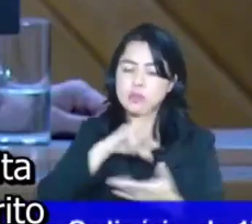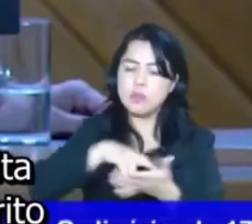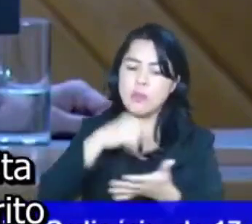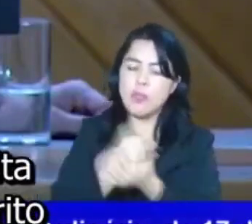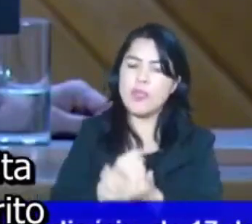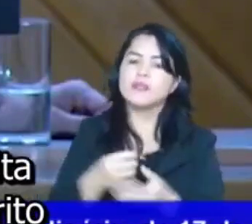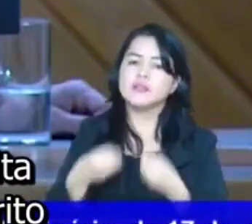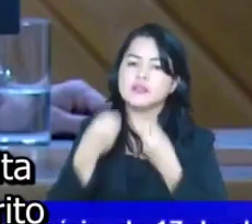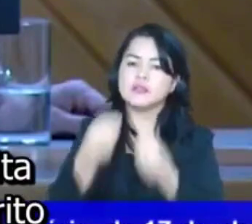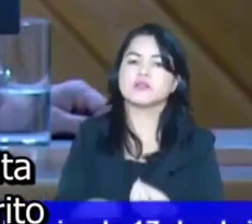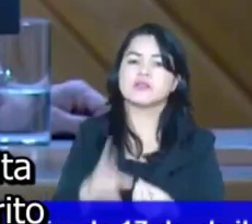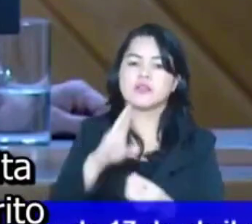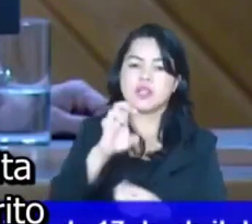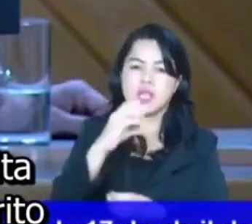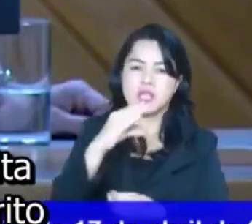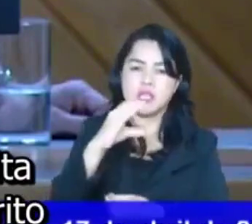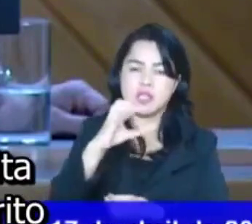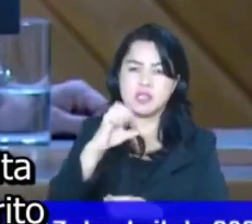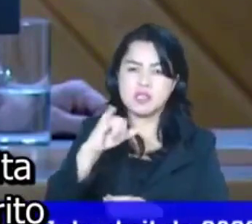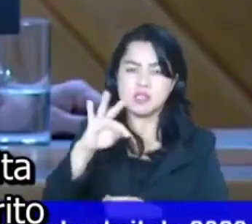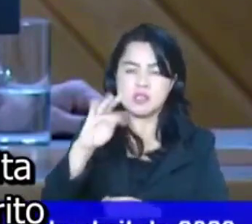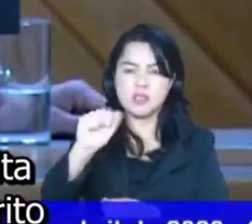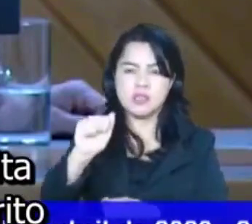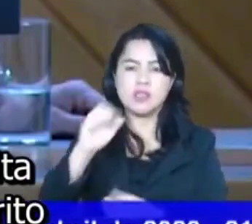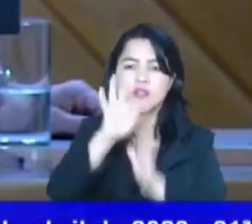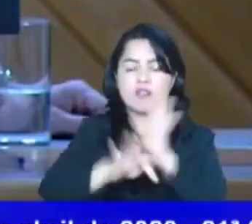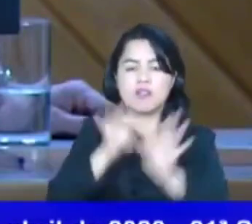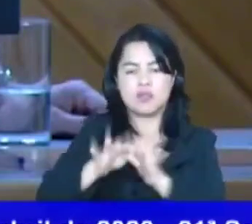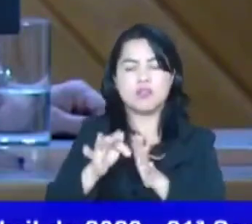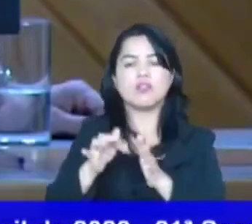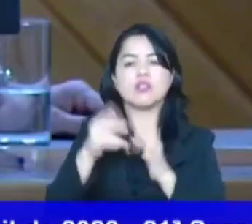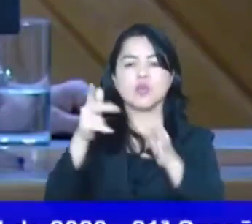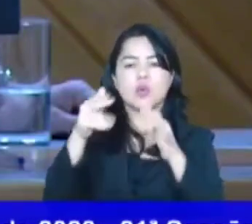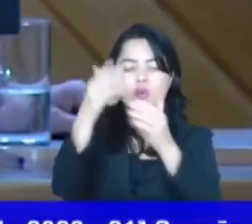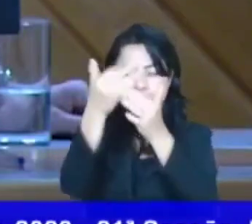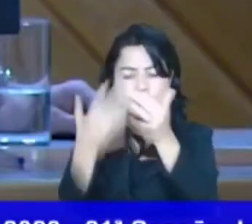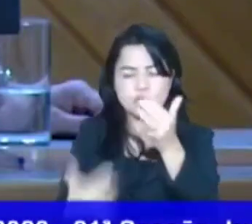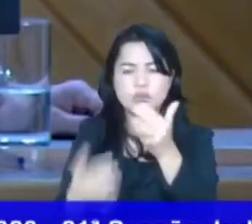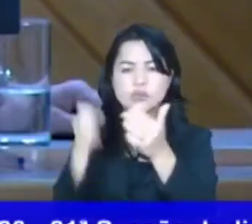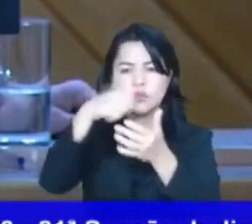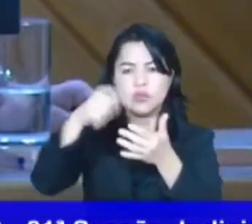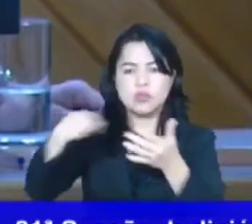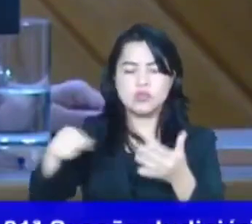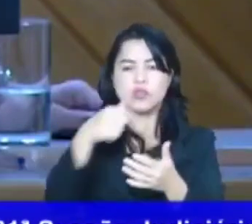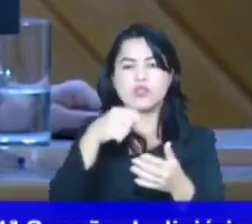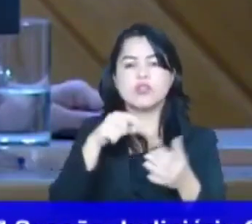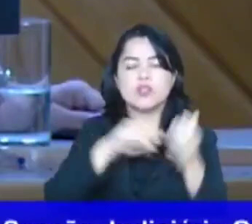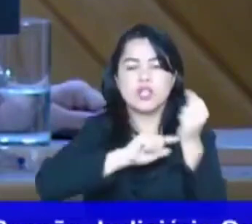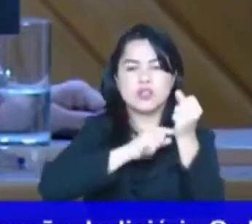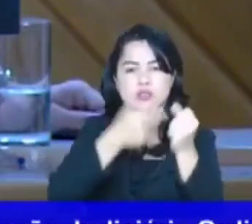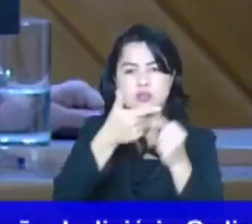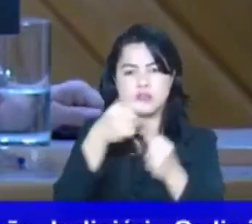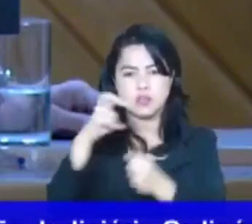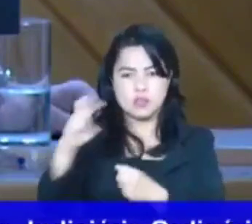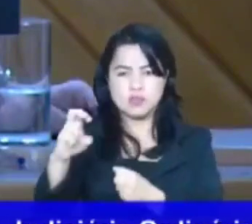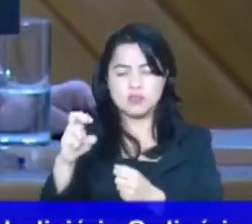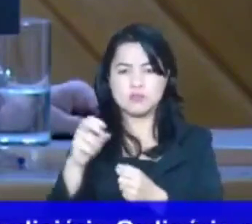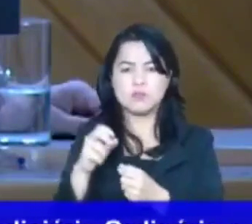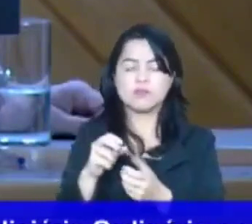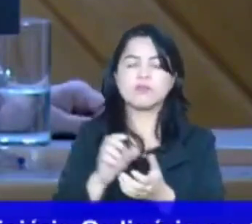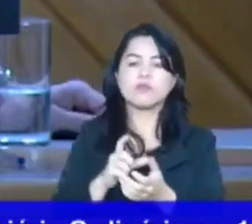Receita Federal do Brasil, conforme disposto abaixo transcrito. Então, o artigo 25 da resolução, ele